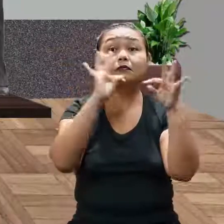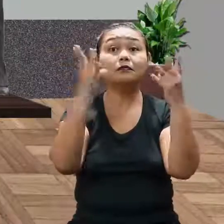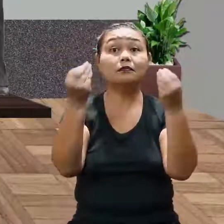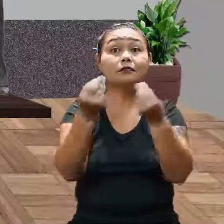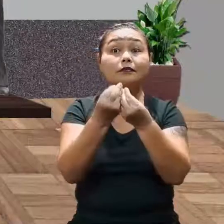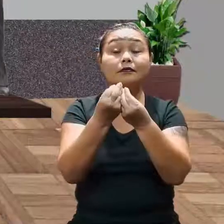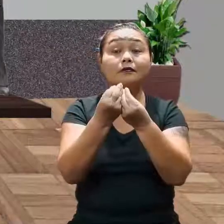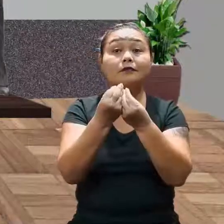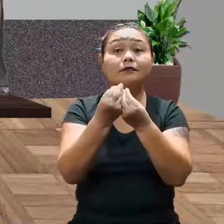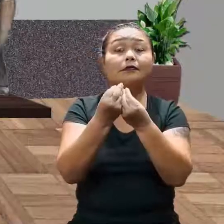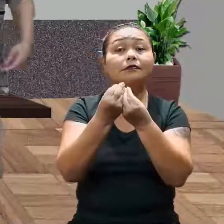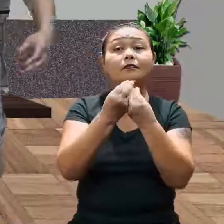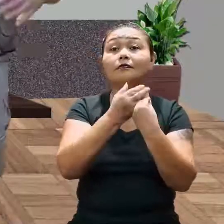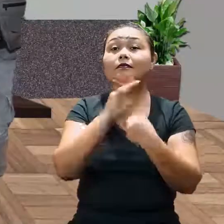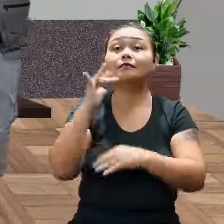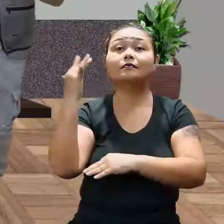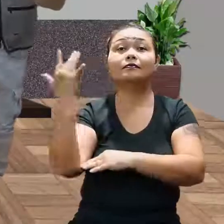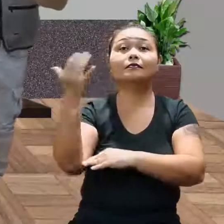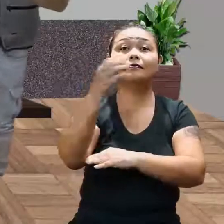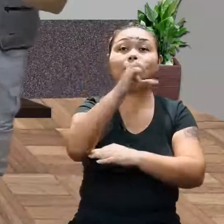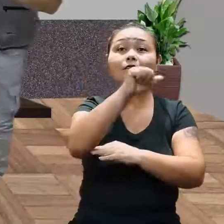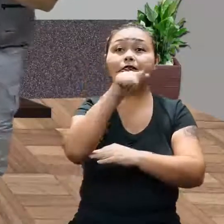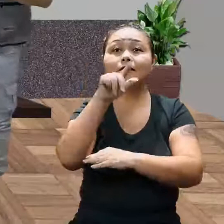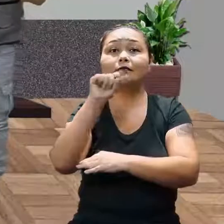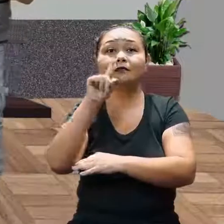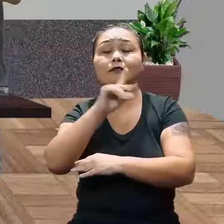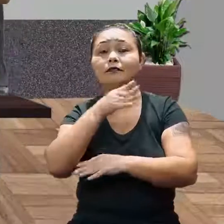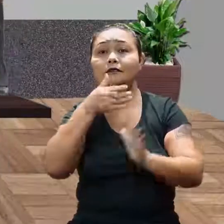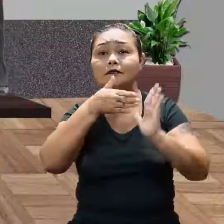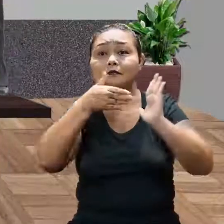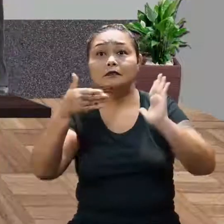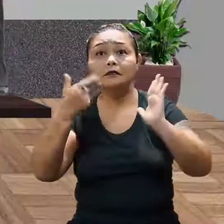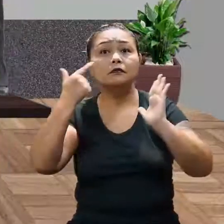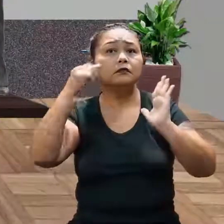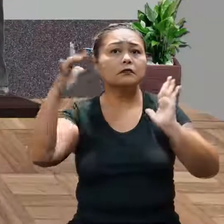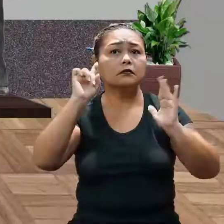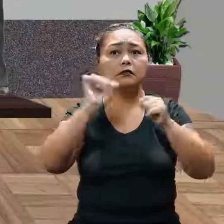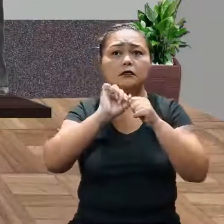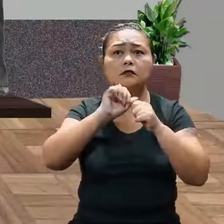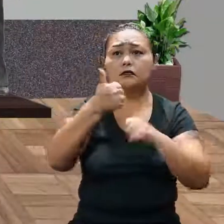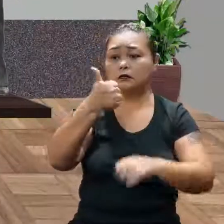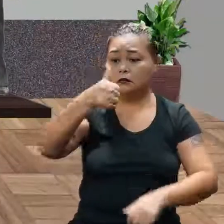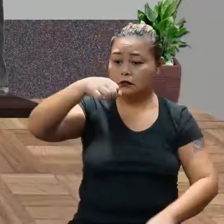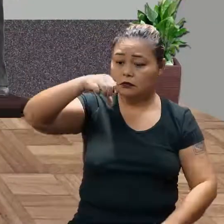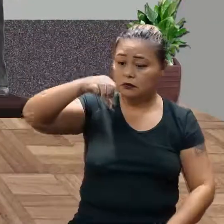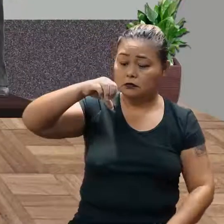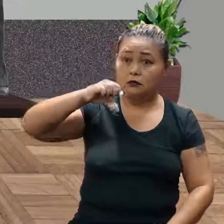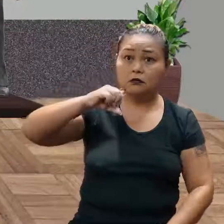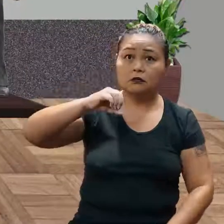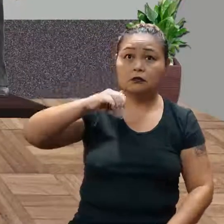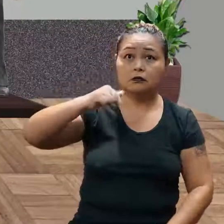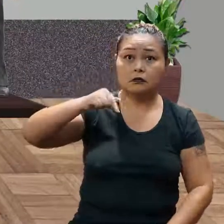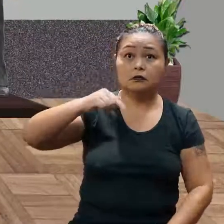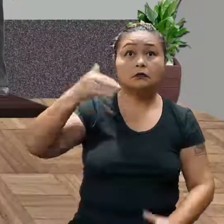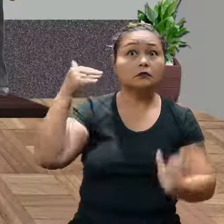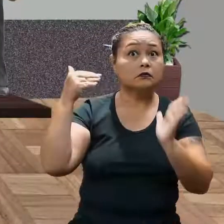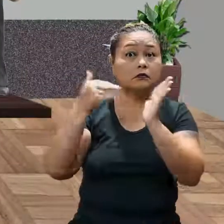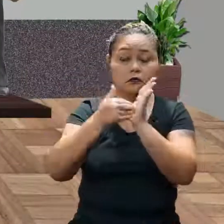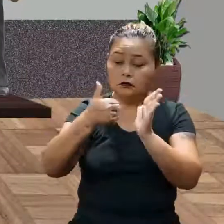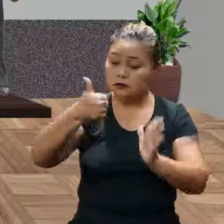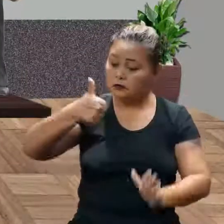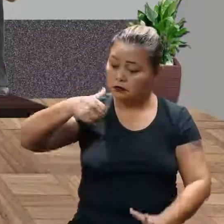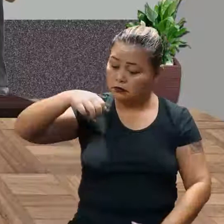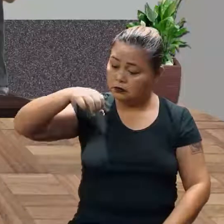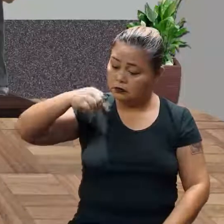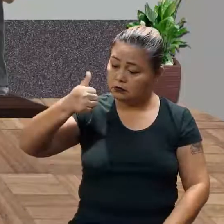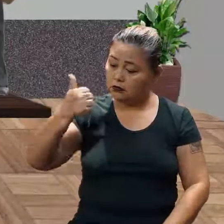isso passando por essa saga, esse período. Então, imagine vocês, de 1907 a 1912, nós temos a